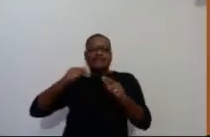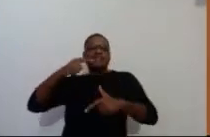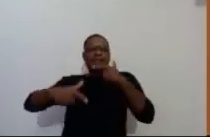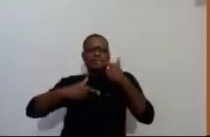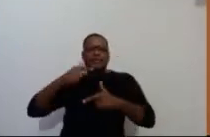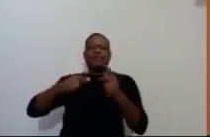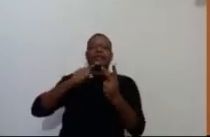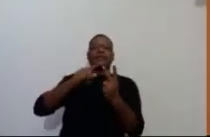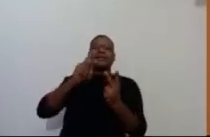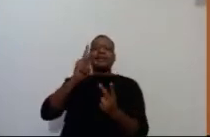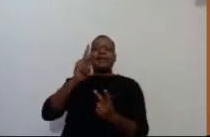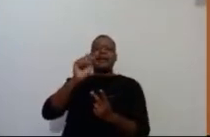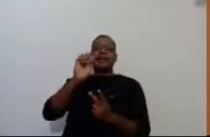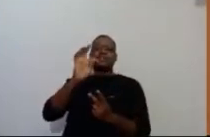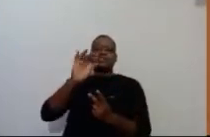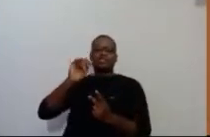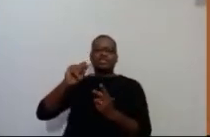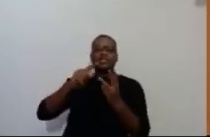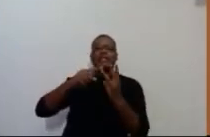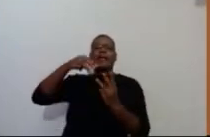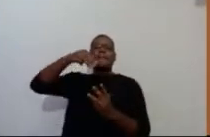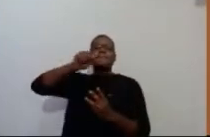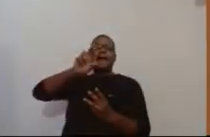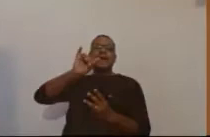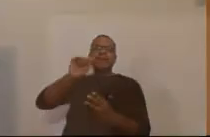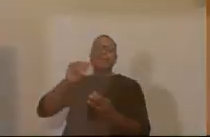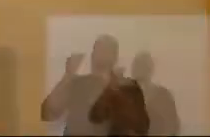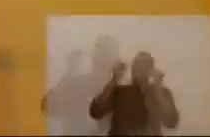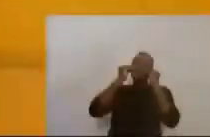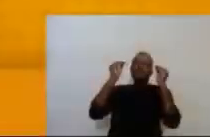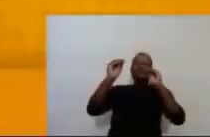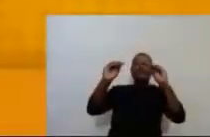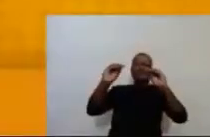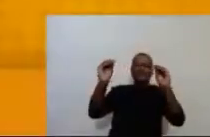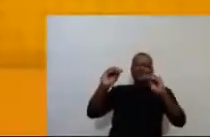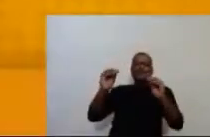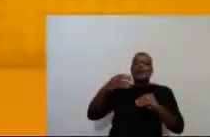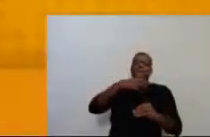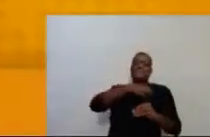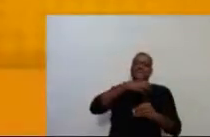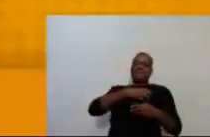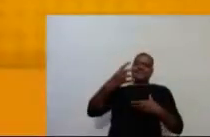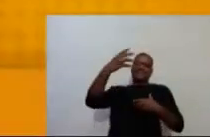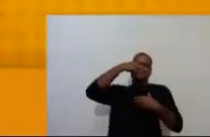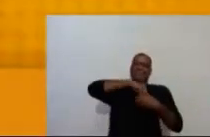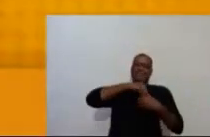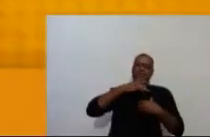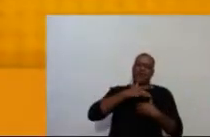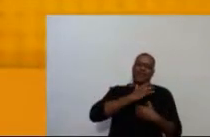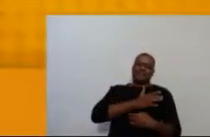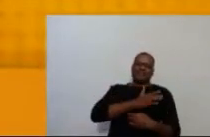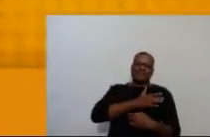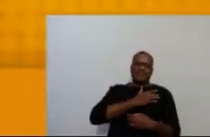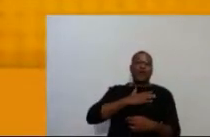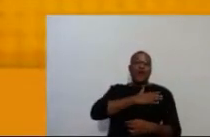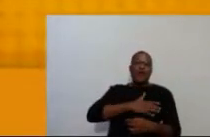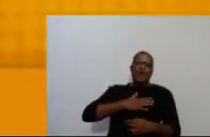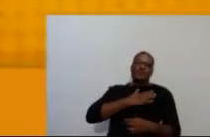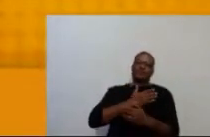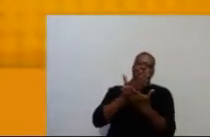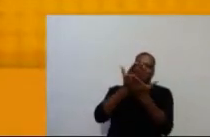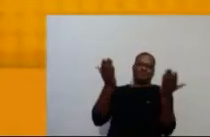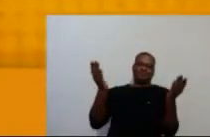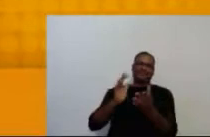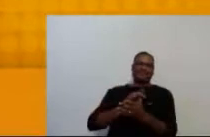beijo enorme. Tenho a Bahia aqui no meu coração, gosto demais de vocês. Maravilha, muito obrigada. Muito